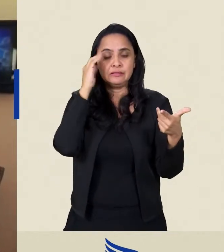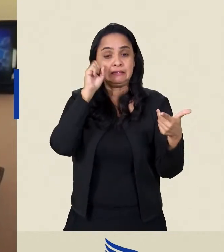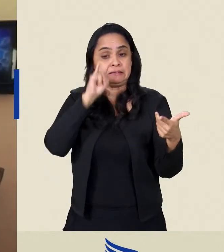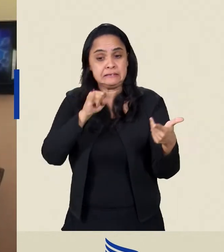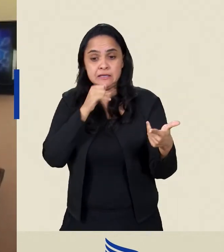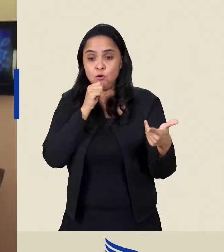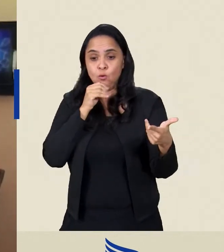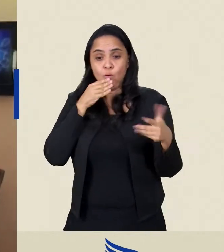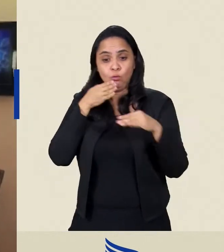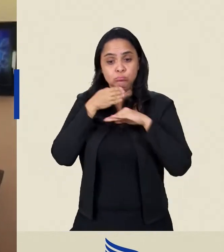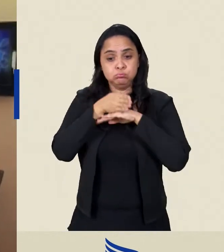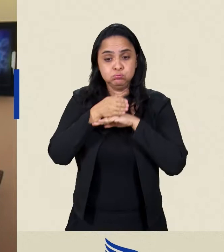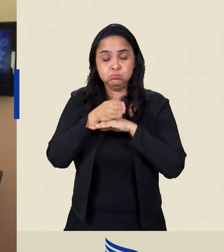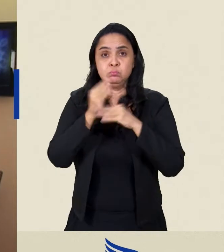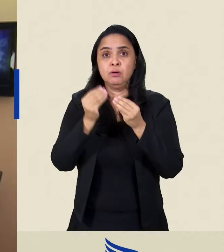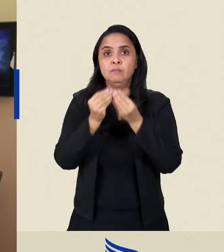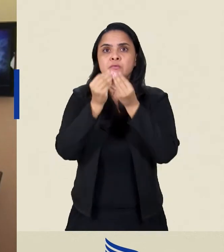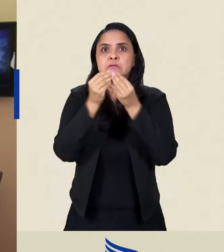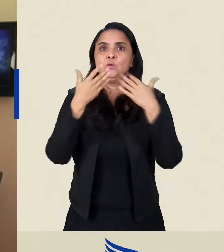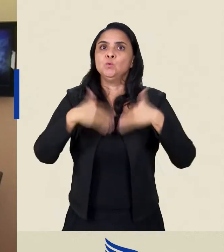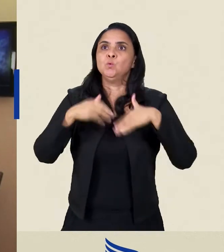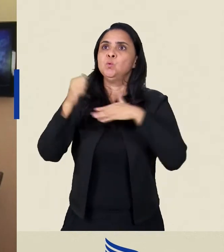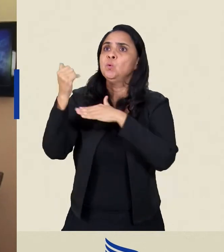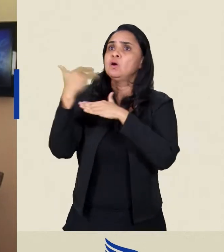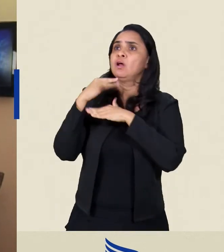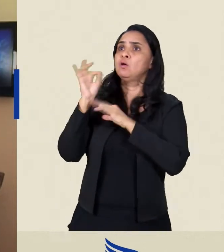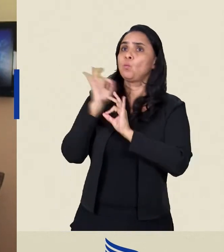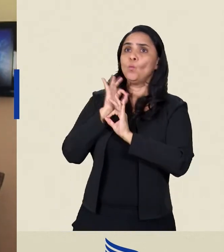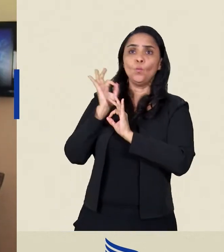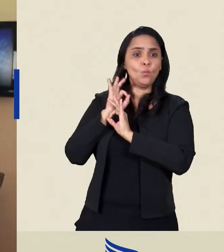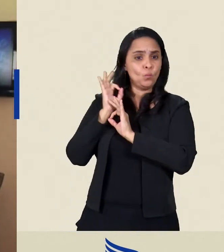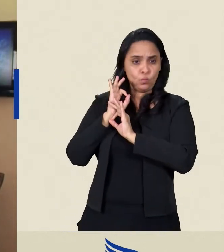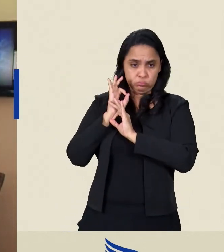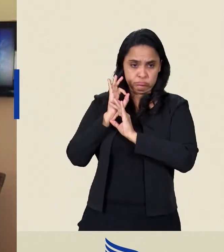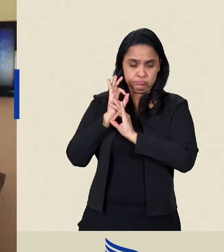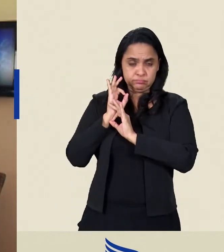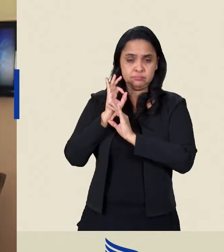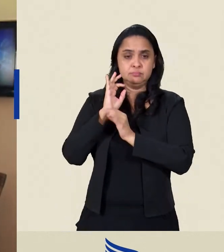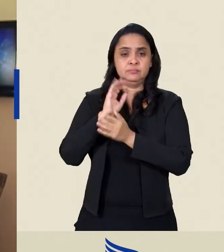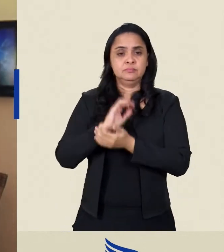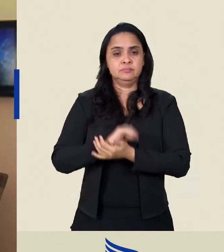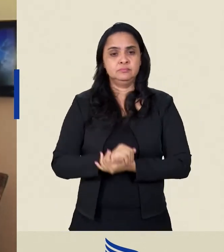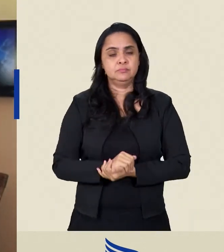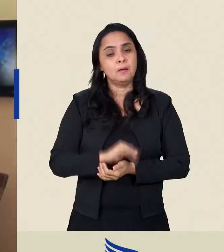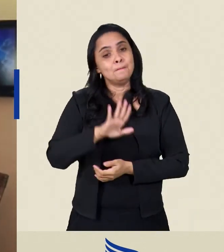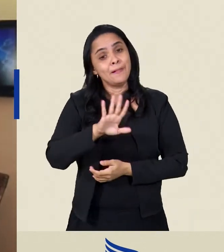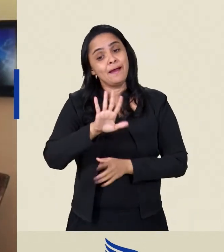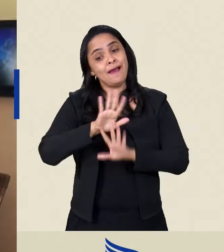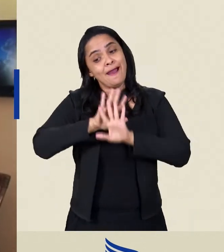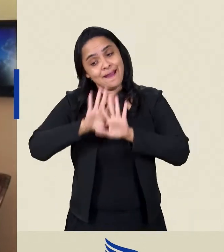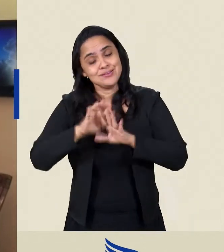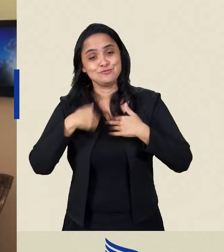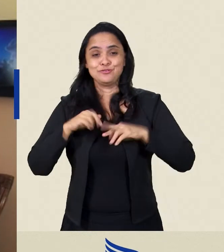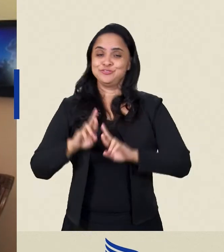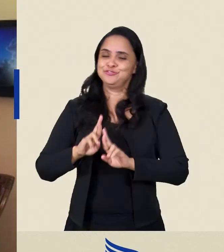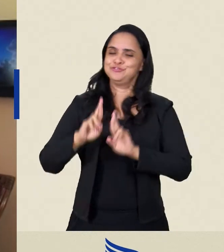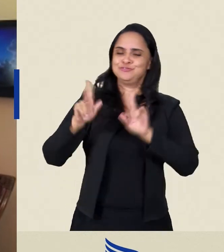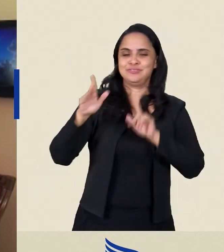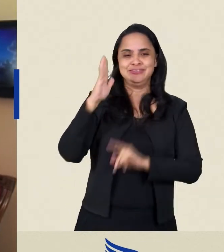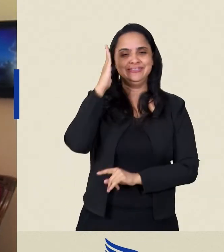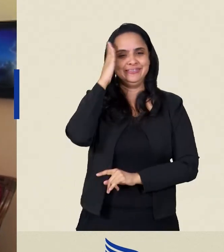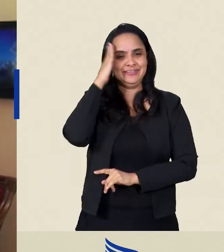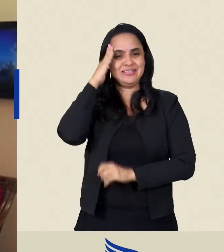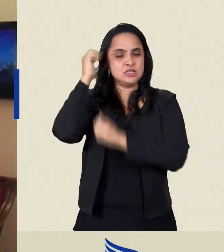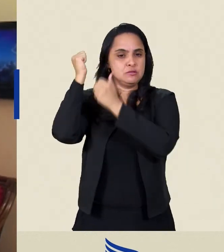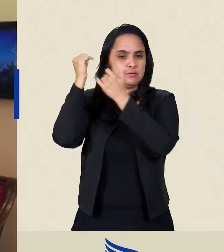fizer aquilo, ele não é agraciado com a misericórdia de Deus. Nós entendemos, a nossa compreensão de graça,